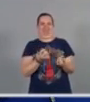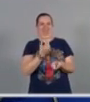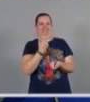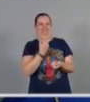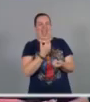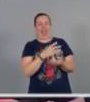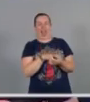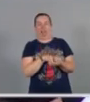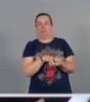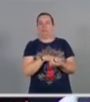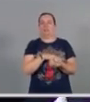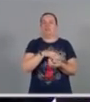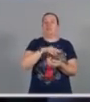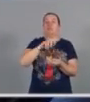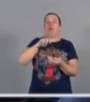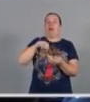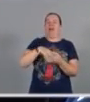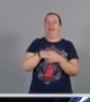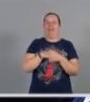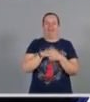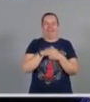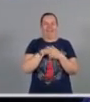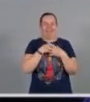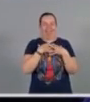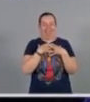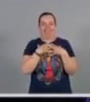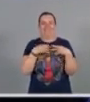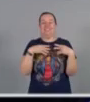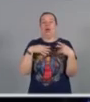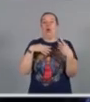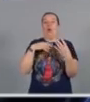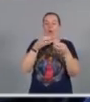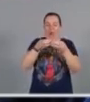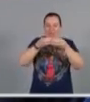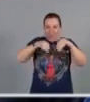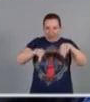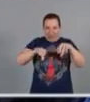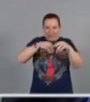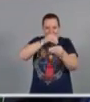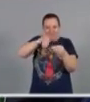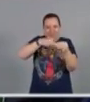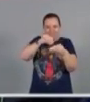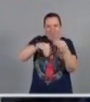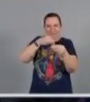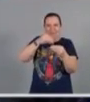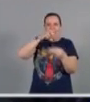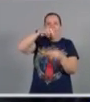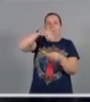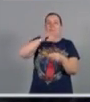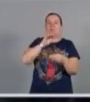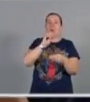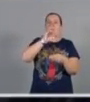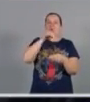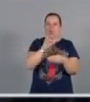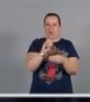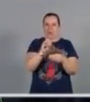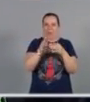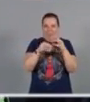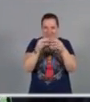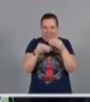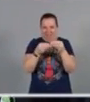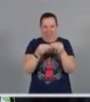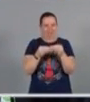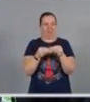o ovo mexido no meio do miojo Olha que agora receita que eu tô escutando aqui ó ó